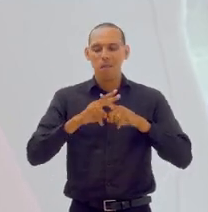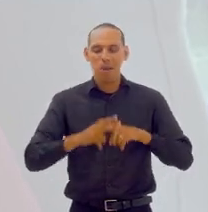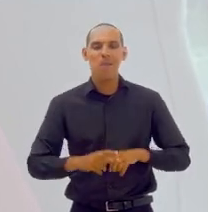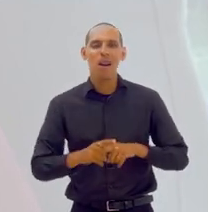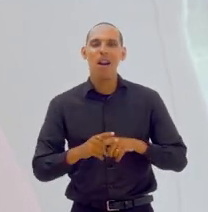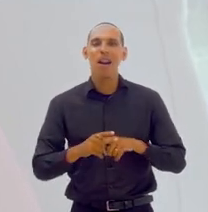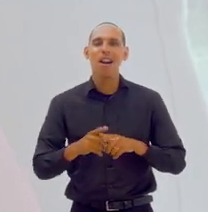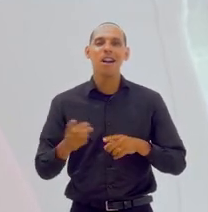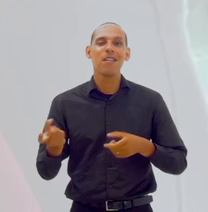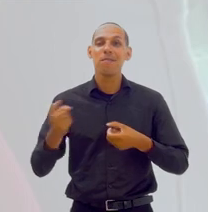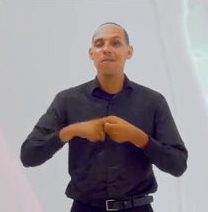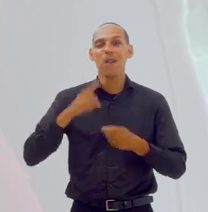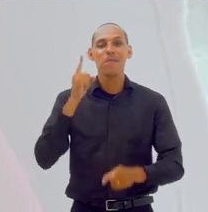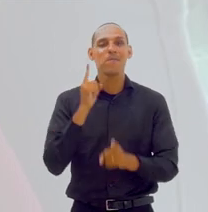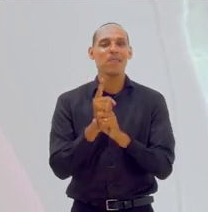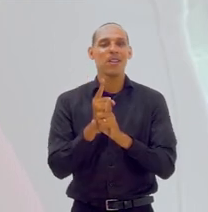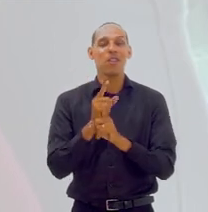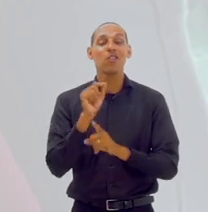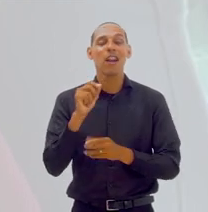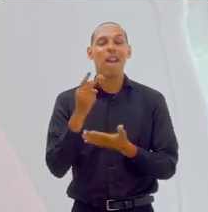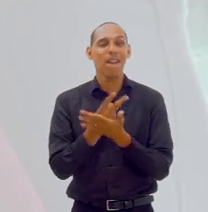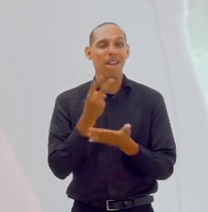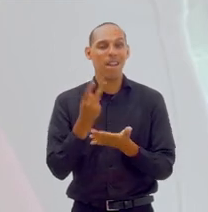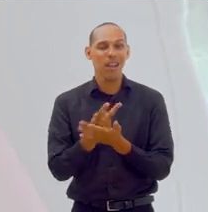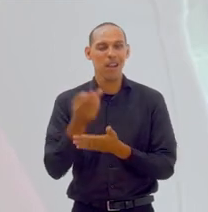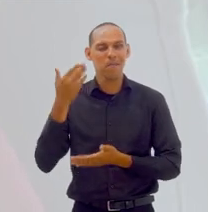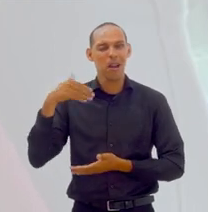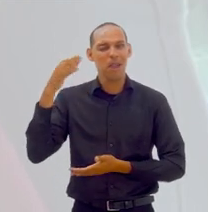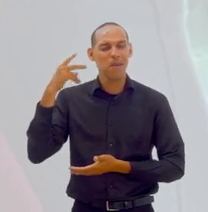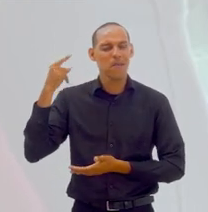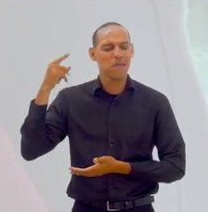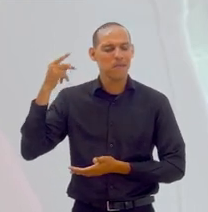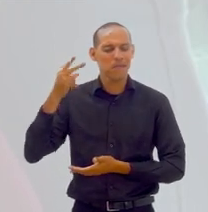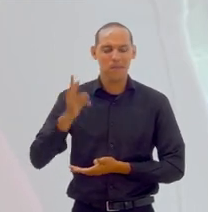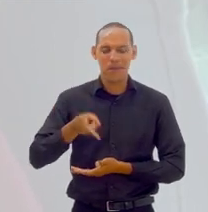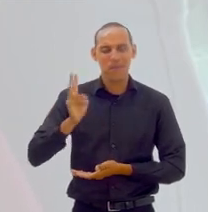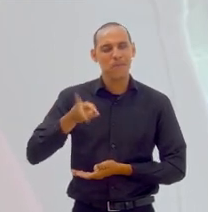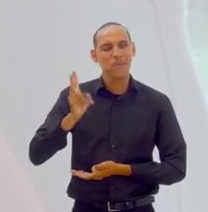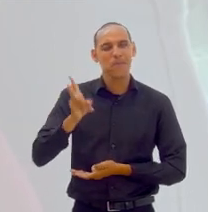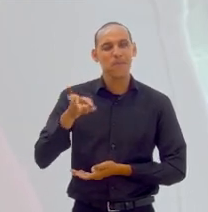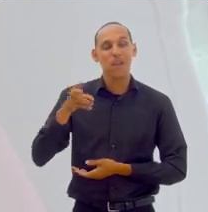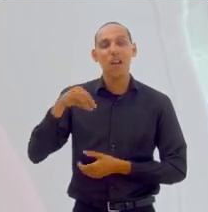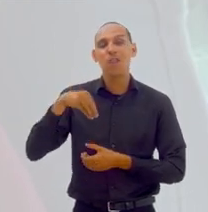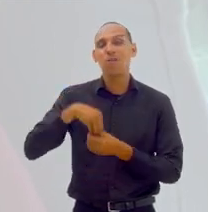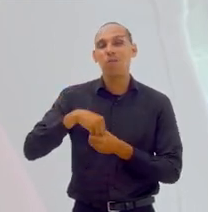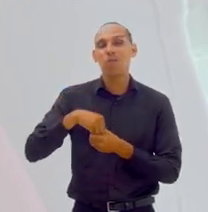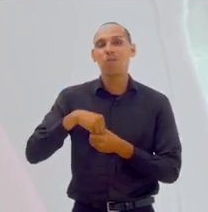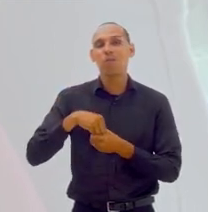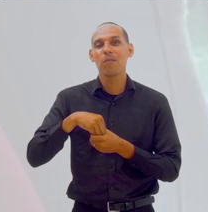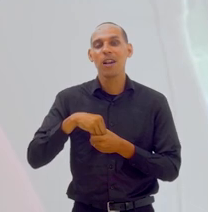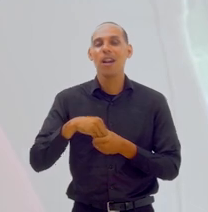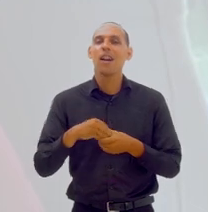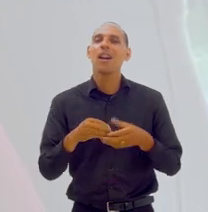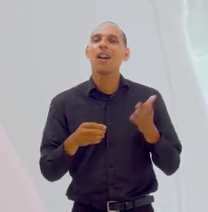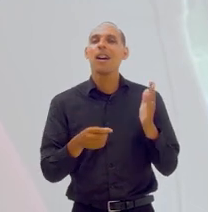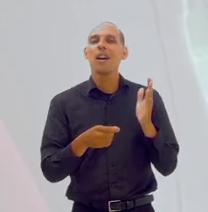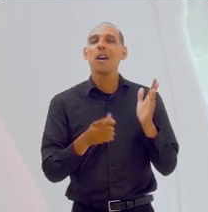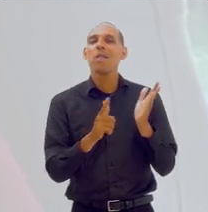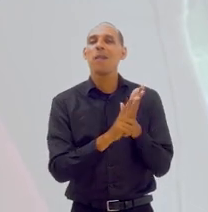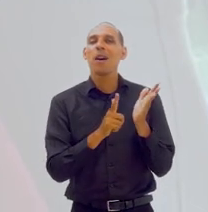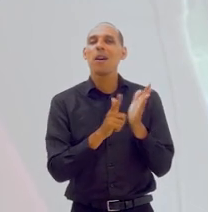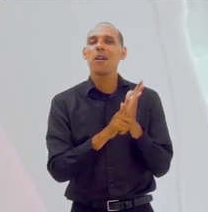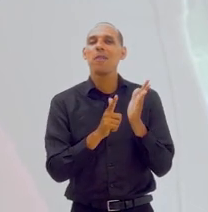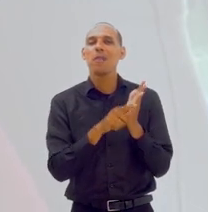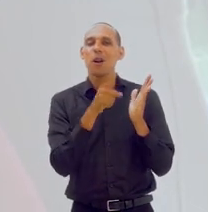reformulação e redescoberta daqueles erros que tinham sido perpetuamente mantidos nas partituras, né? E